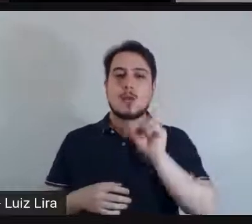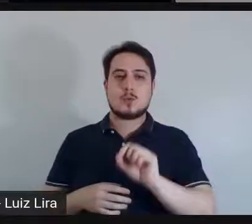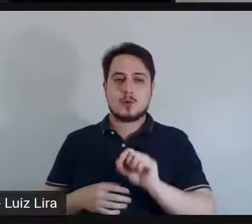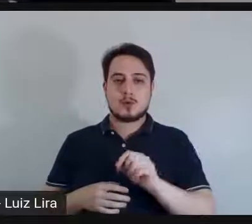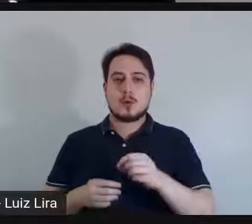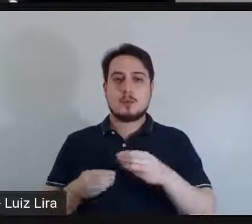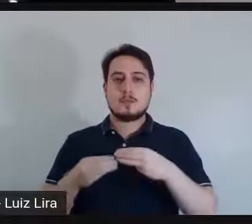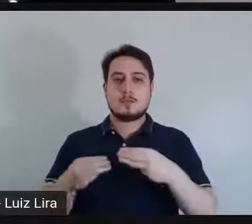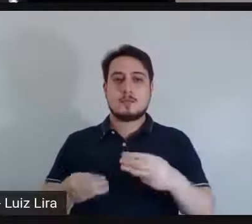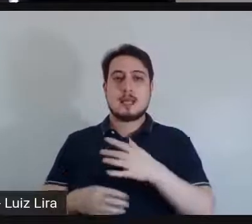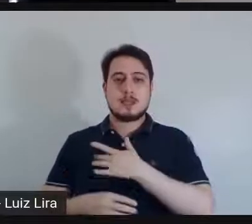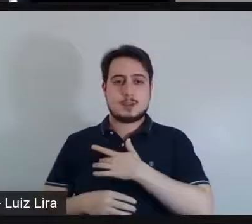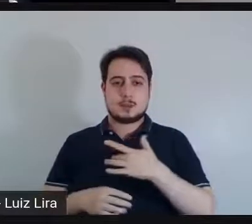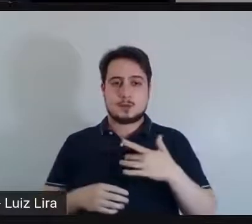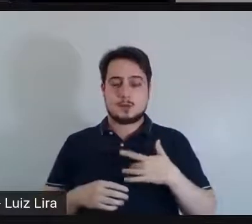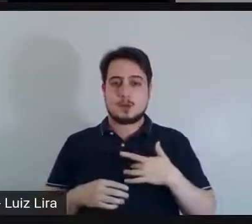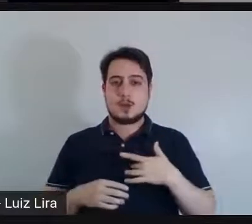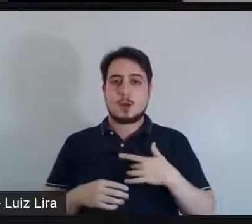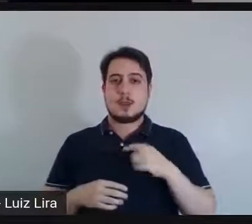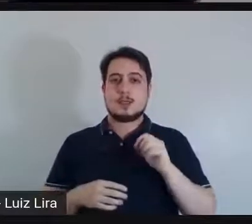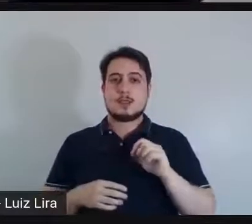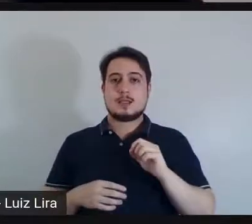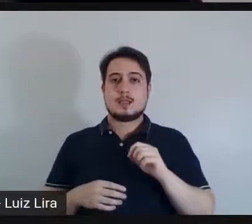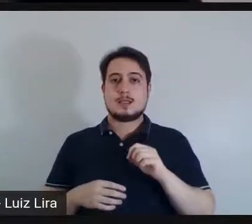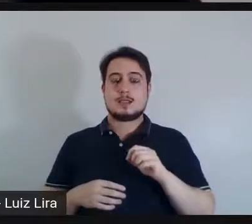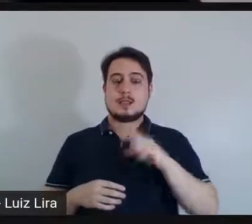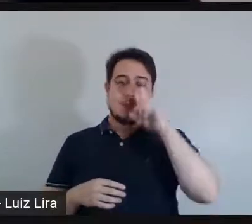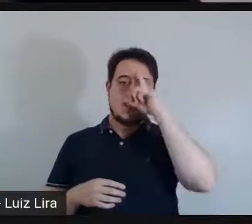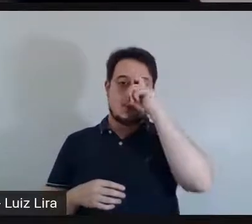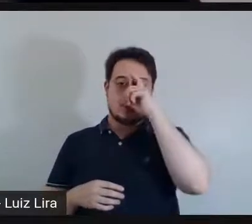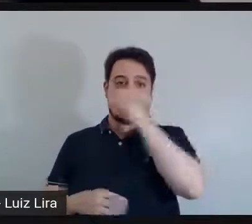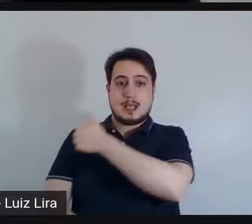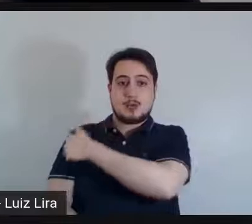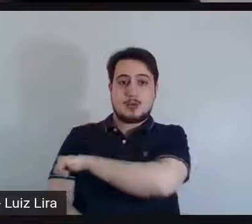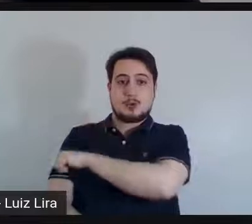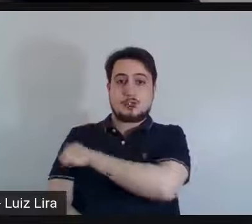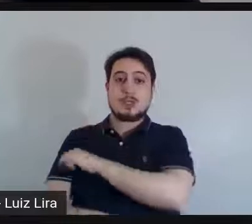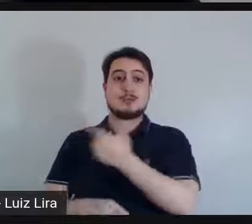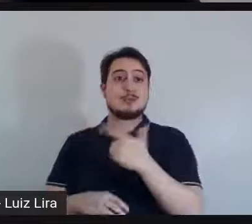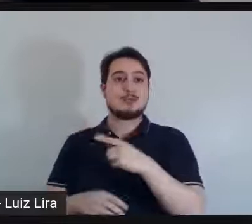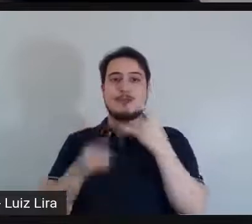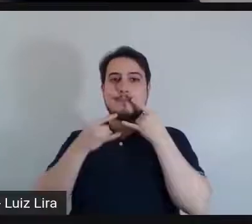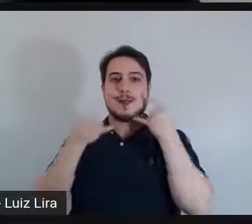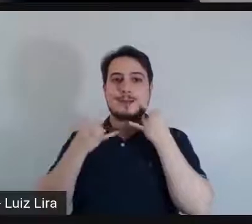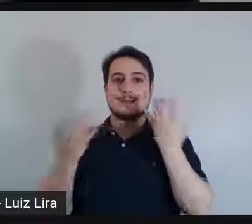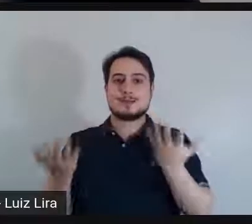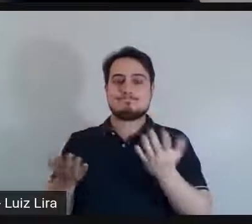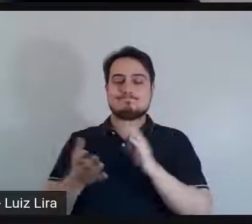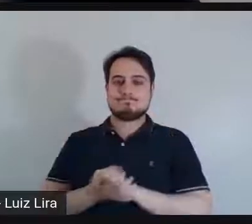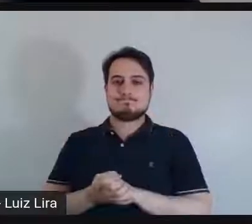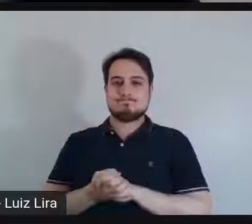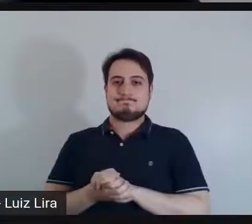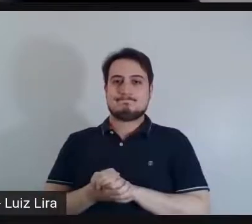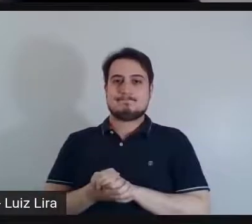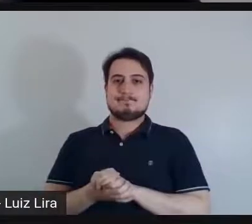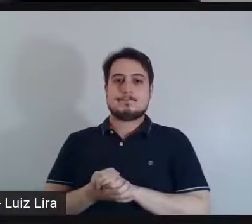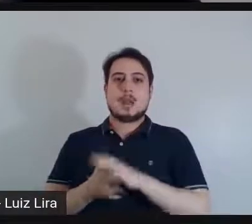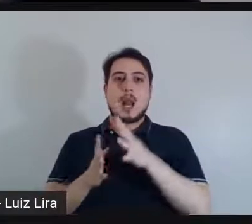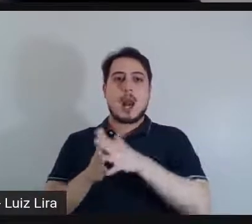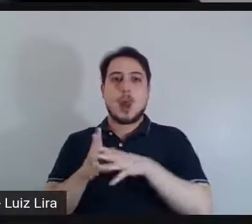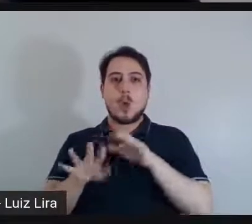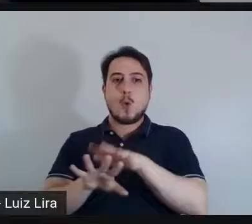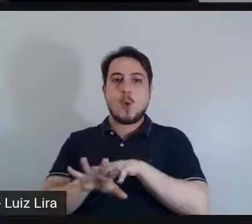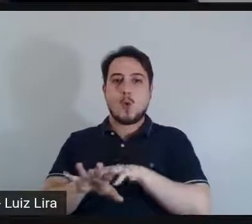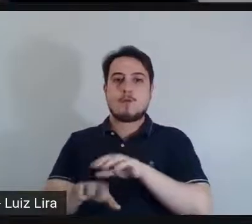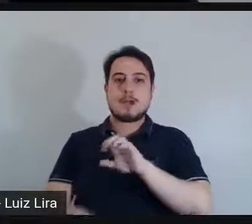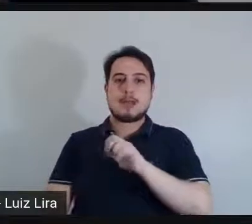da Saúde, que um hospital no Rio de Janeiro está desabastecido. De máscara, de luva, de EPI,